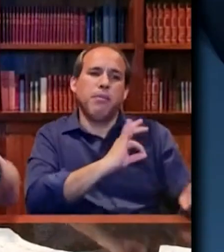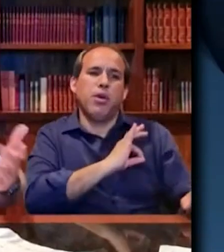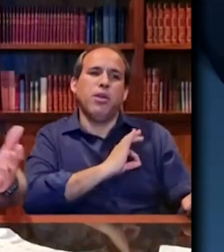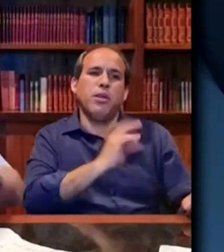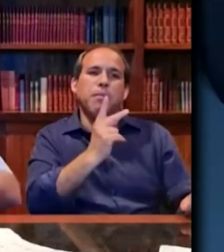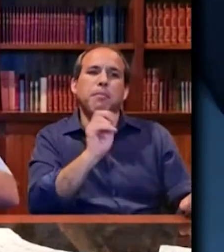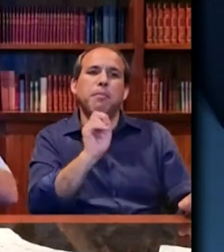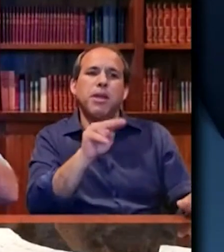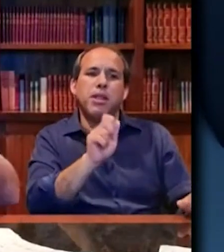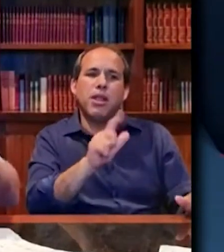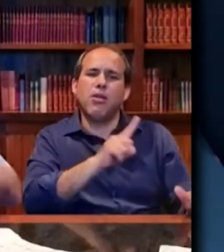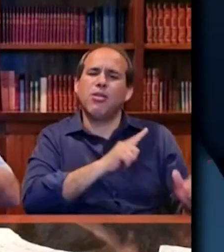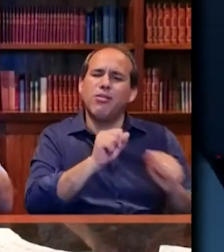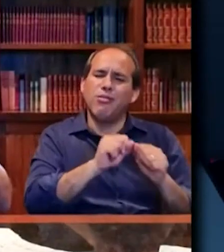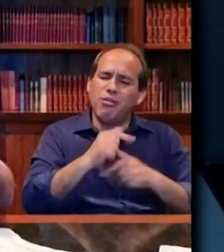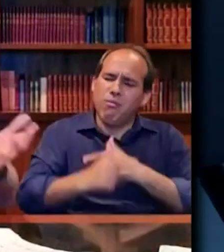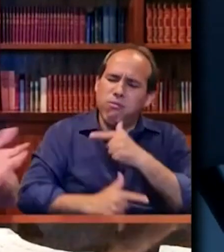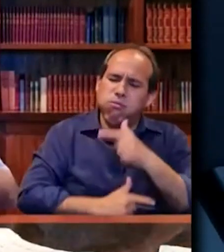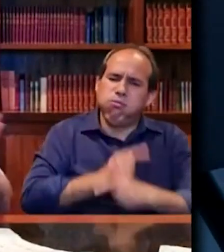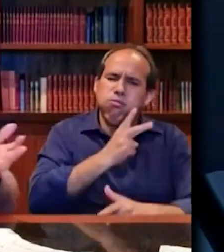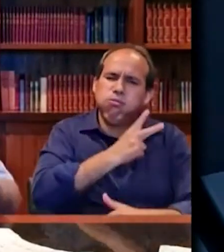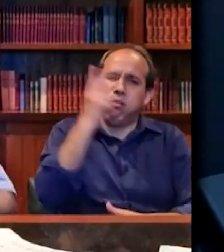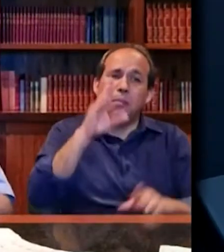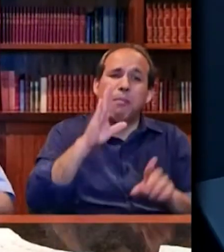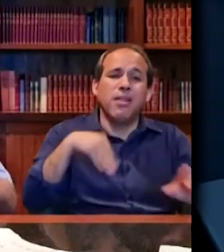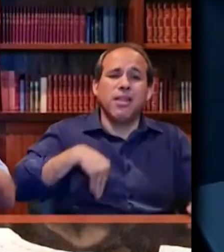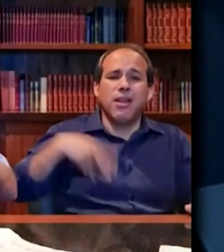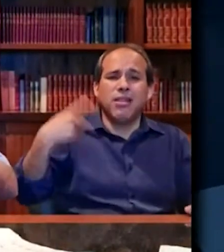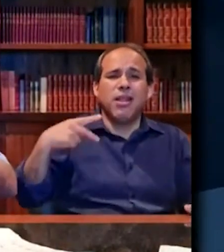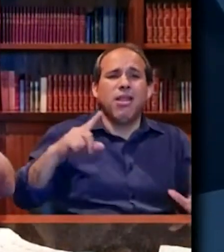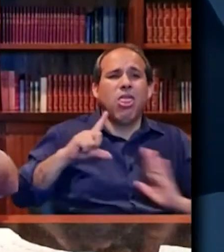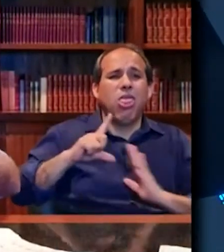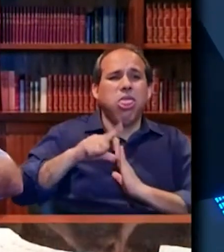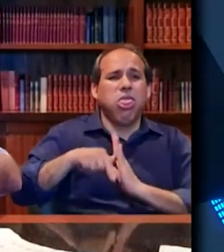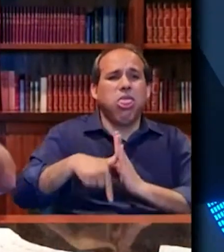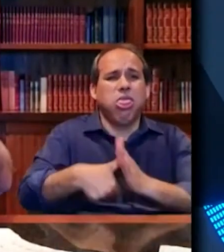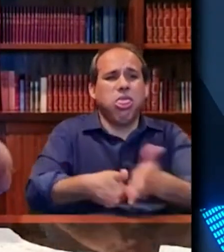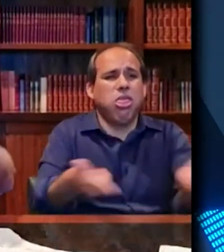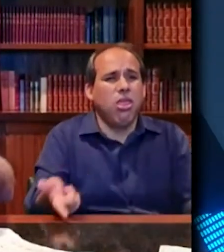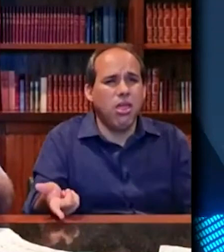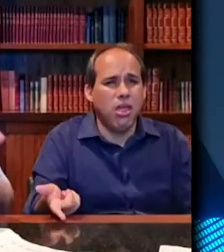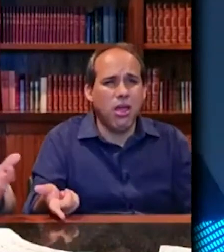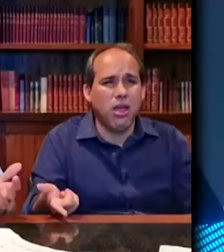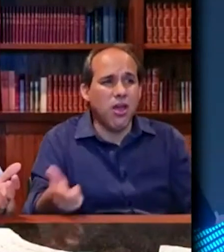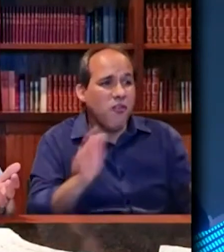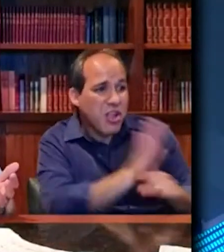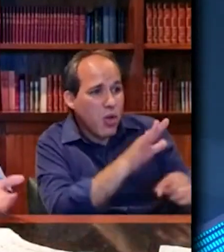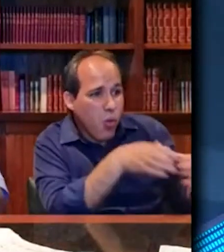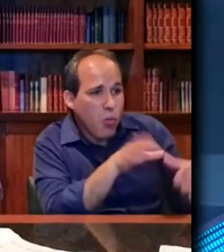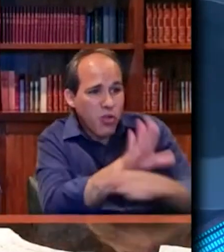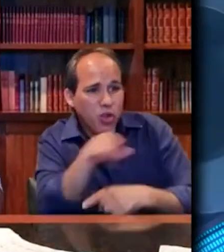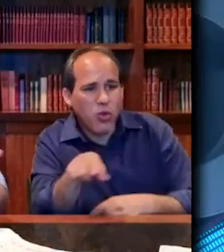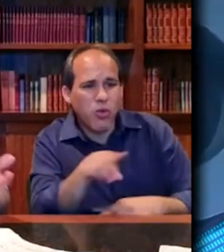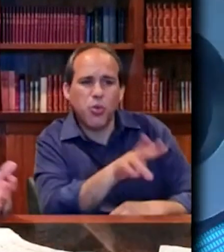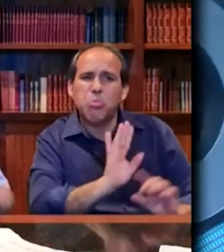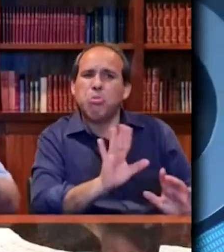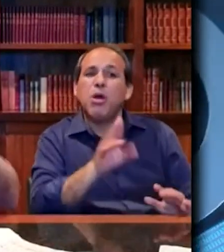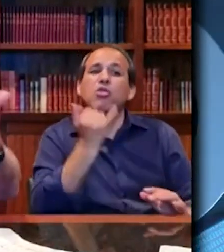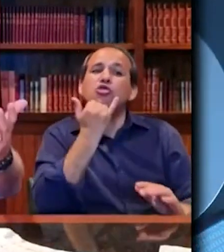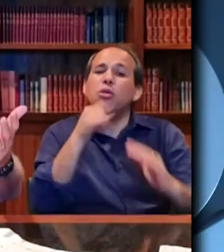essas pesquisas a gente precisa saber interpretar, e ela tem diferenças brutais em relação a essa rejeição e à